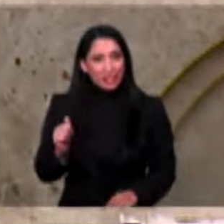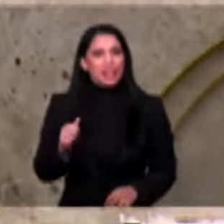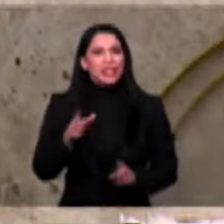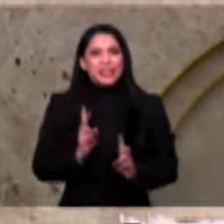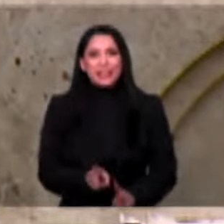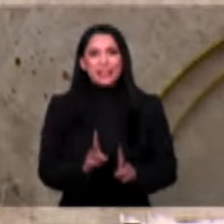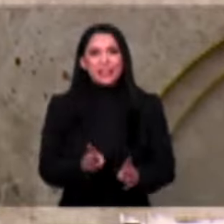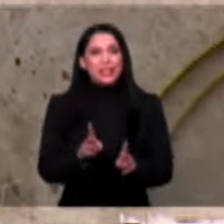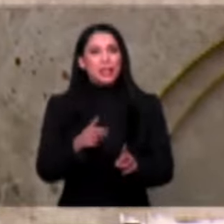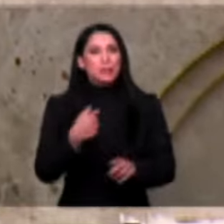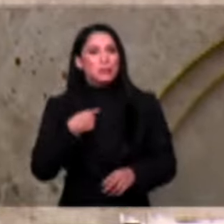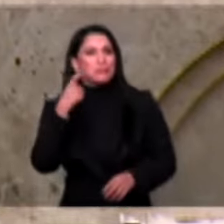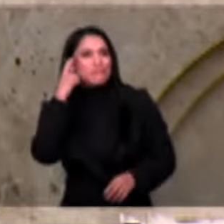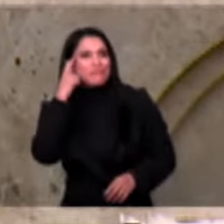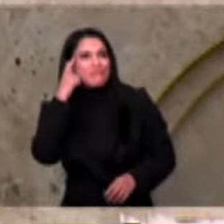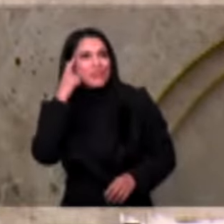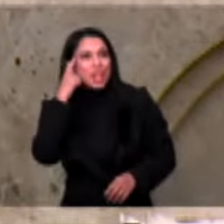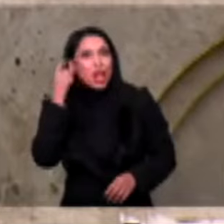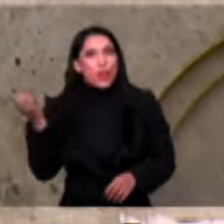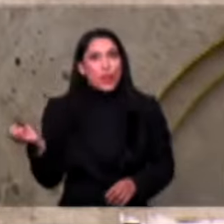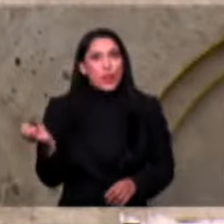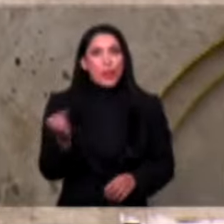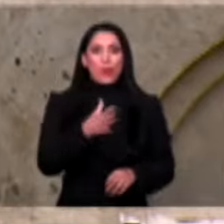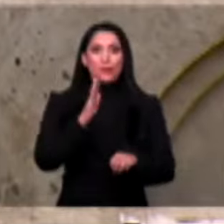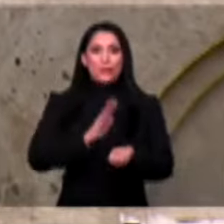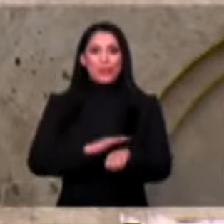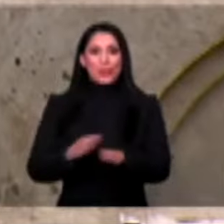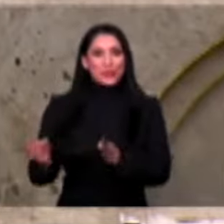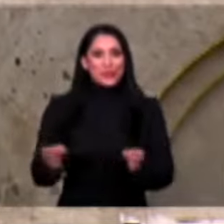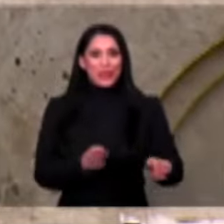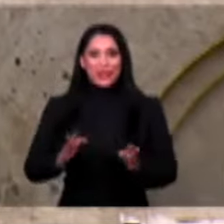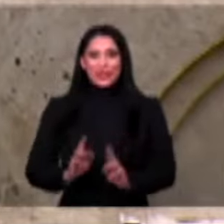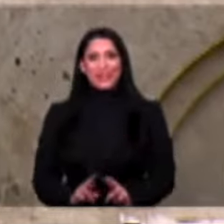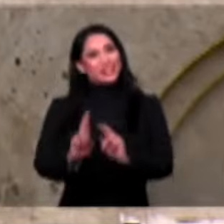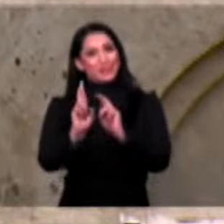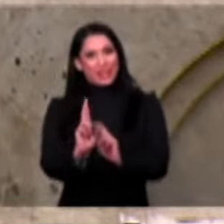por pensamentos de renovação e de esperança.